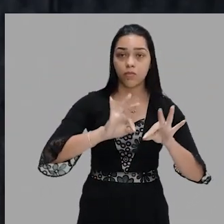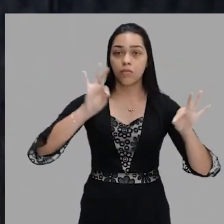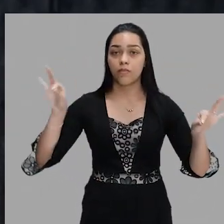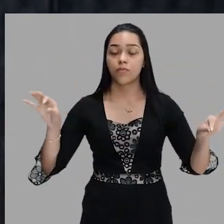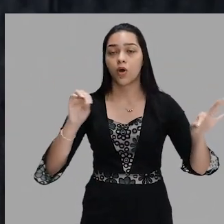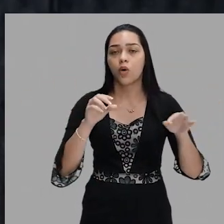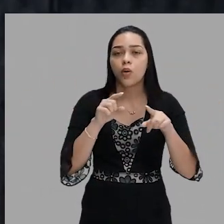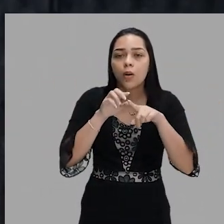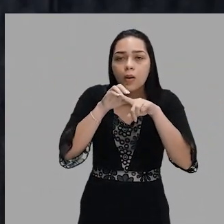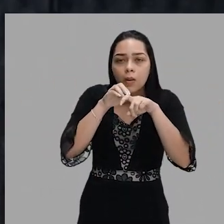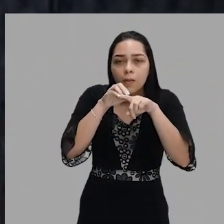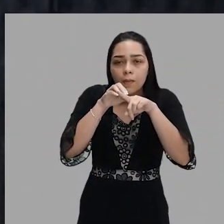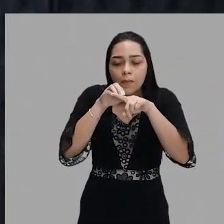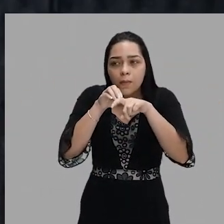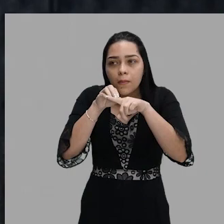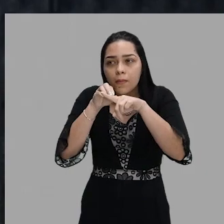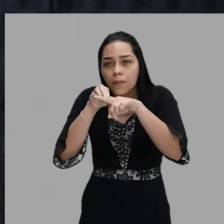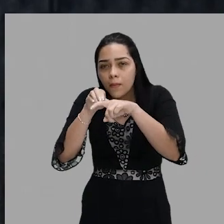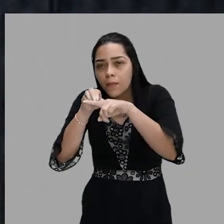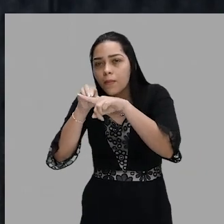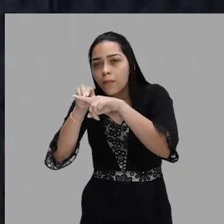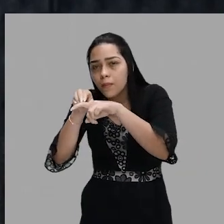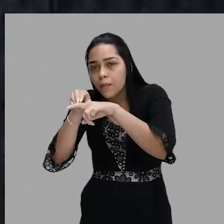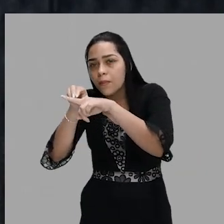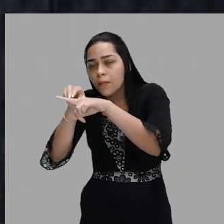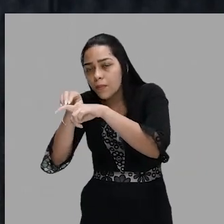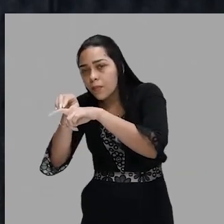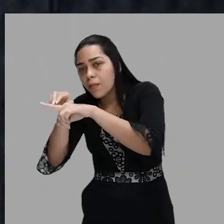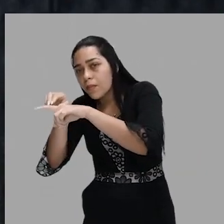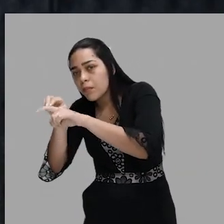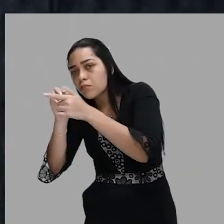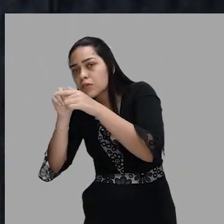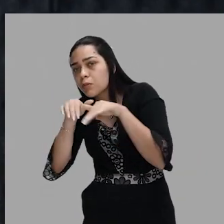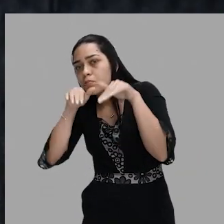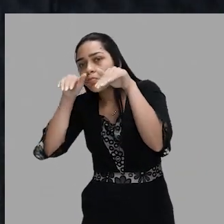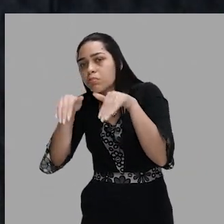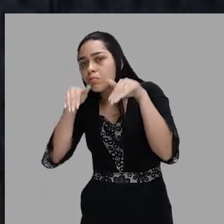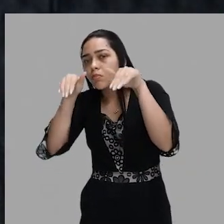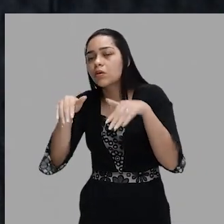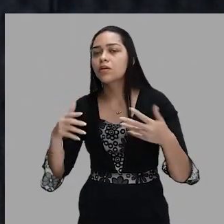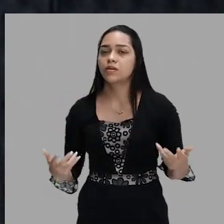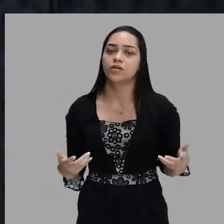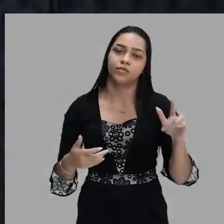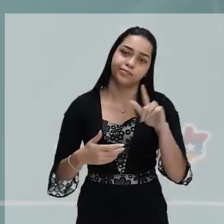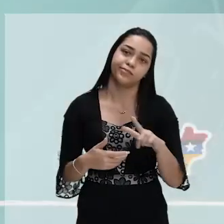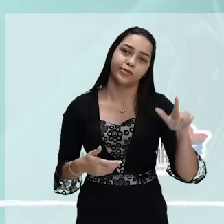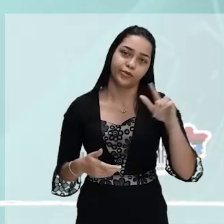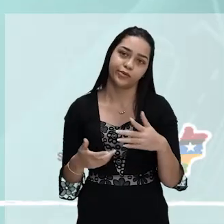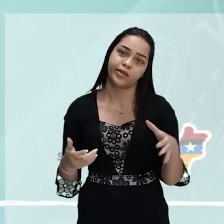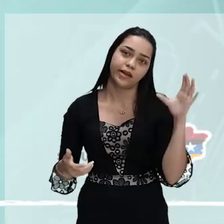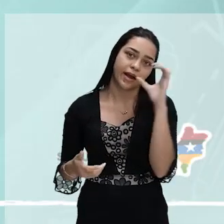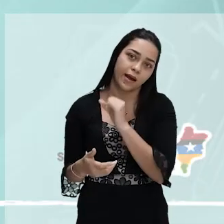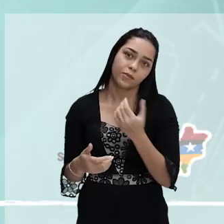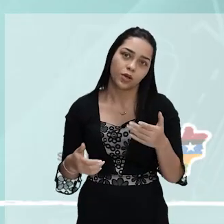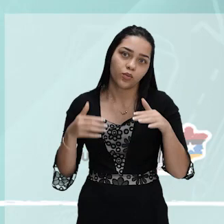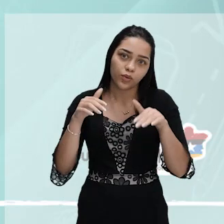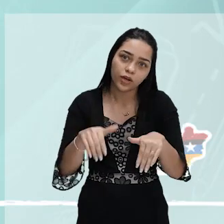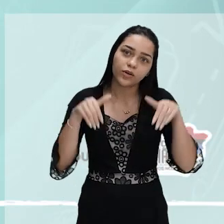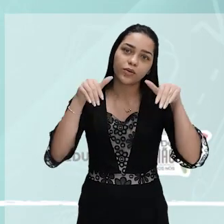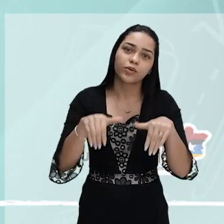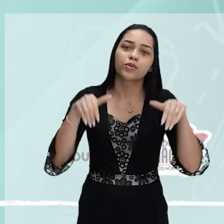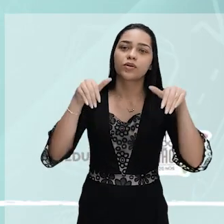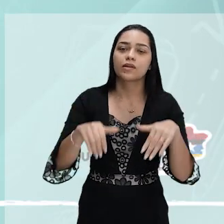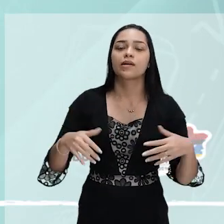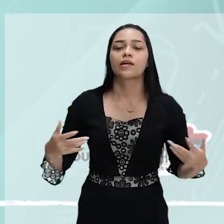ou uma lesminha que vai andando continuamente sem dar saltos? Logicamente que quem anda mais rápido é um canguru.